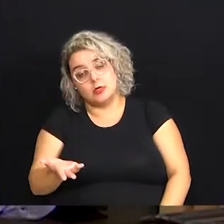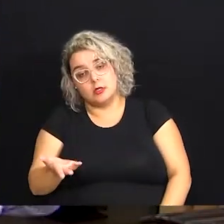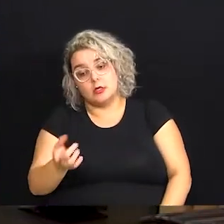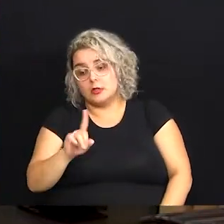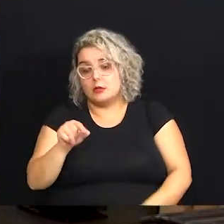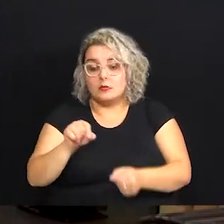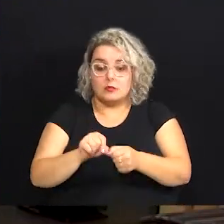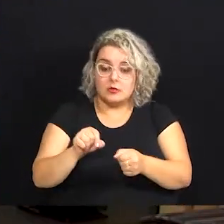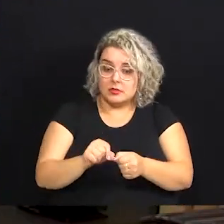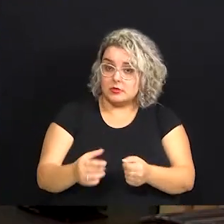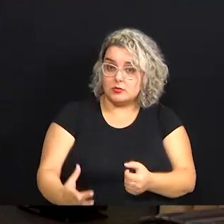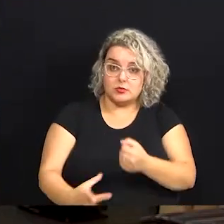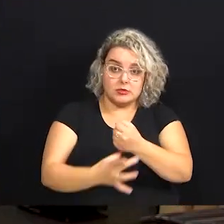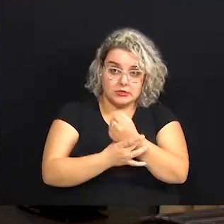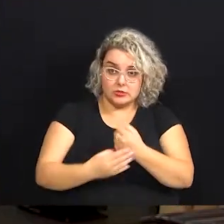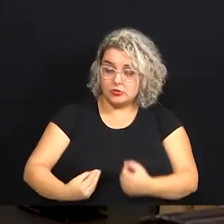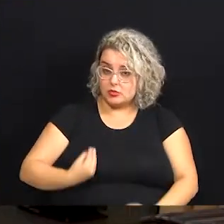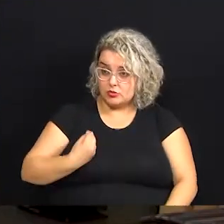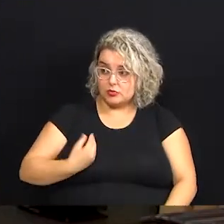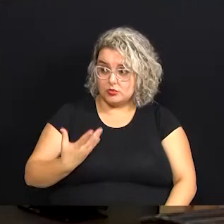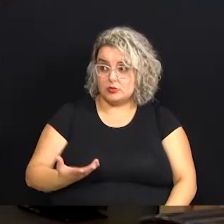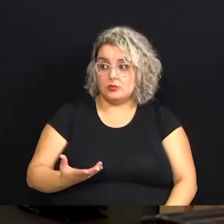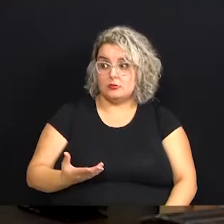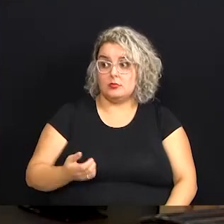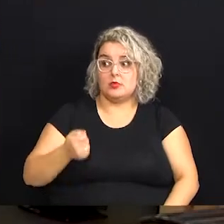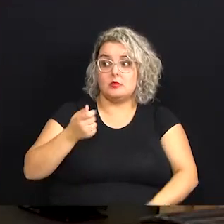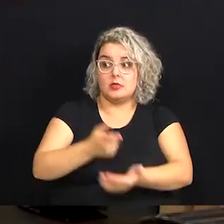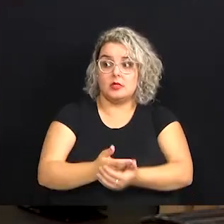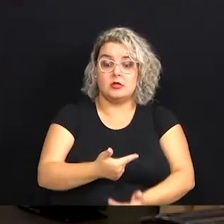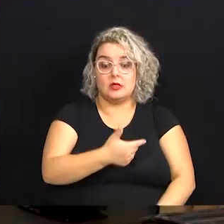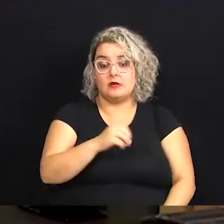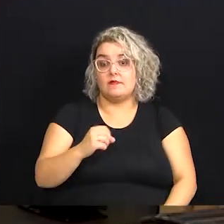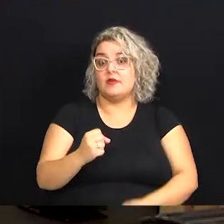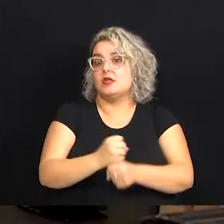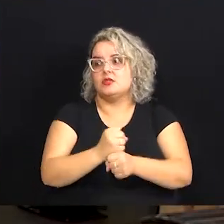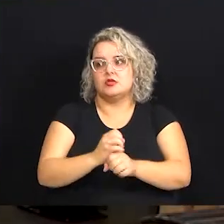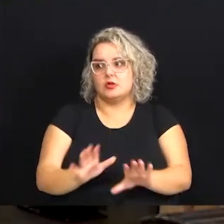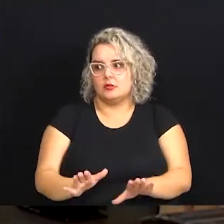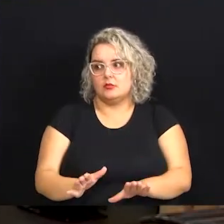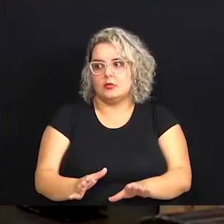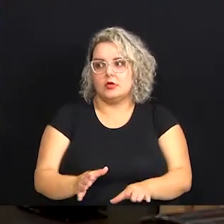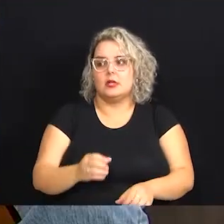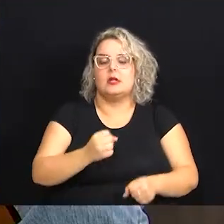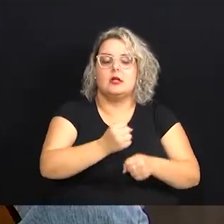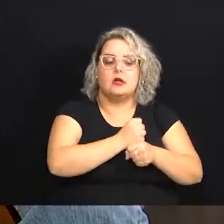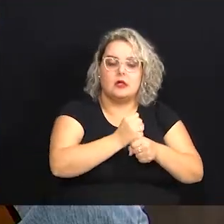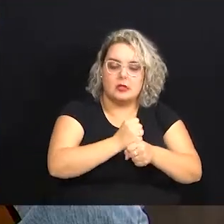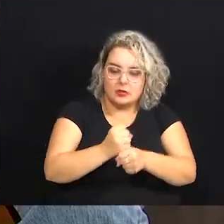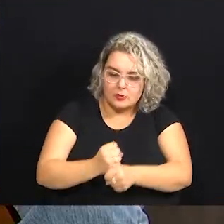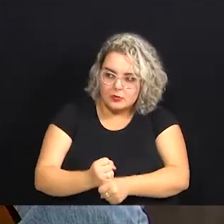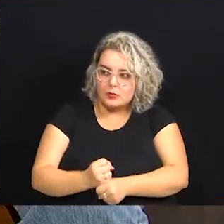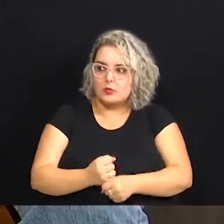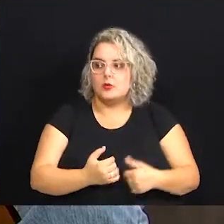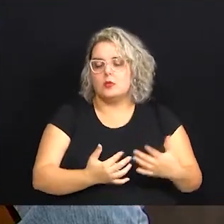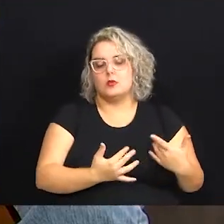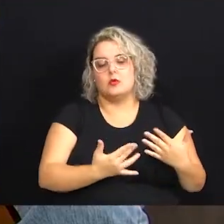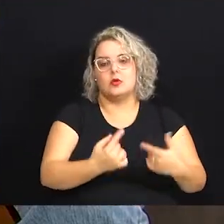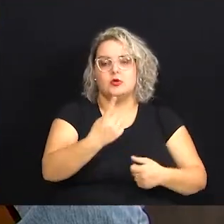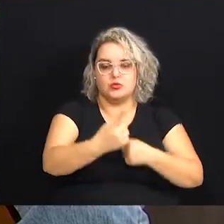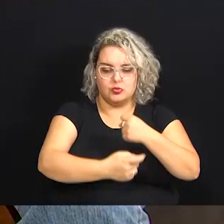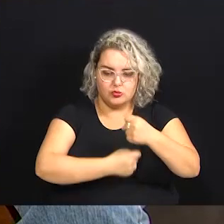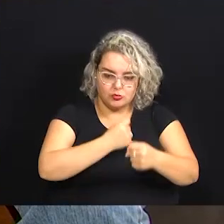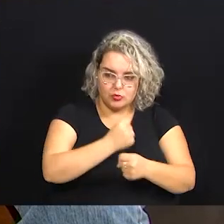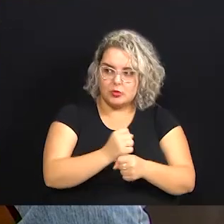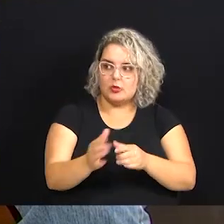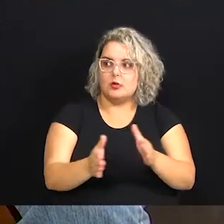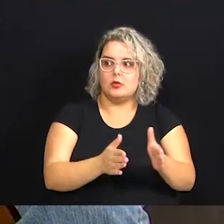você não está fazendo um seguro para ser indenizado para daqui a 20 anos. O seguro ele é anual. Então, ao longo de um ano,